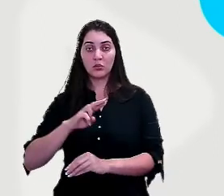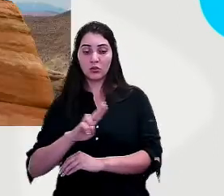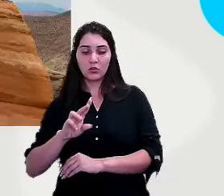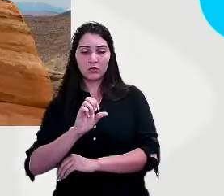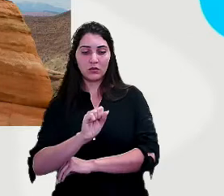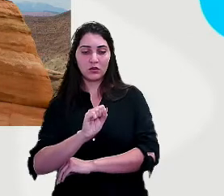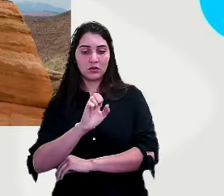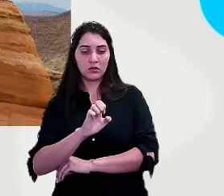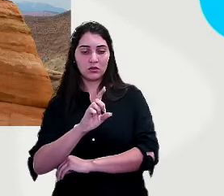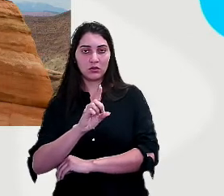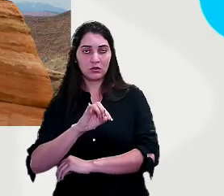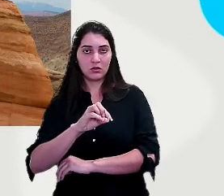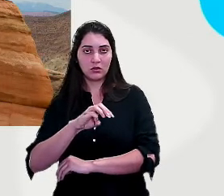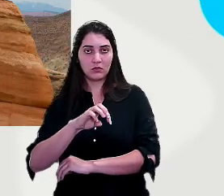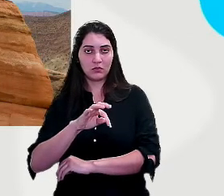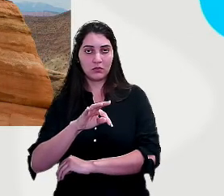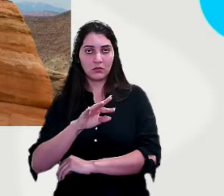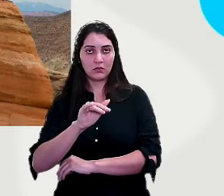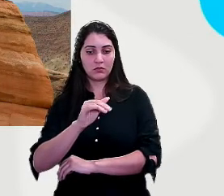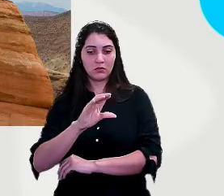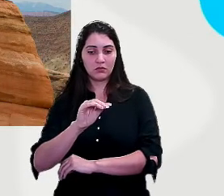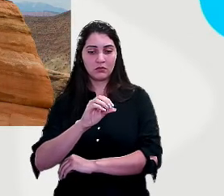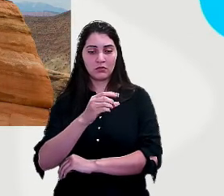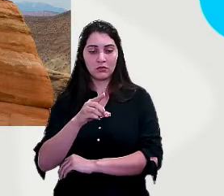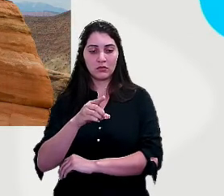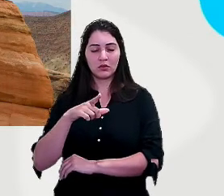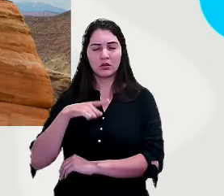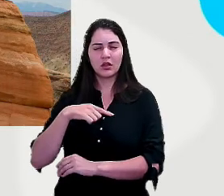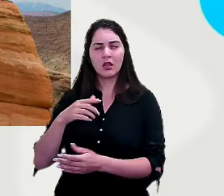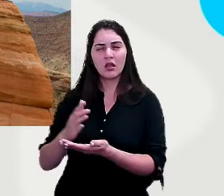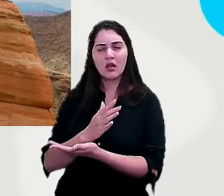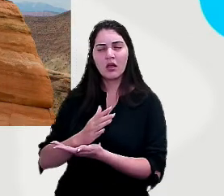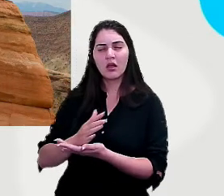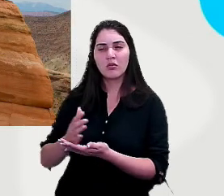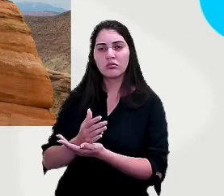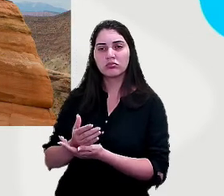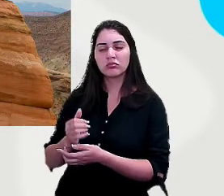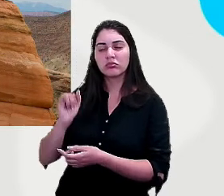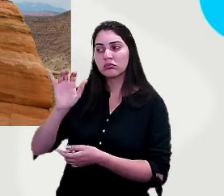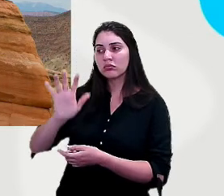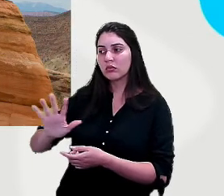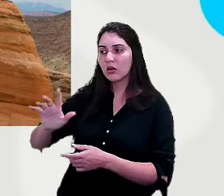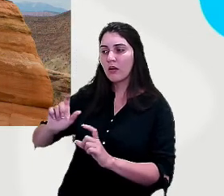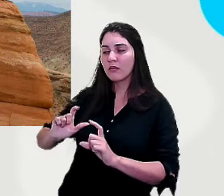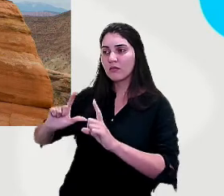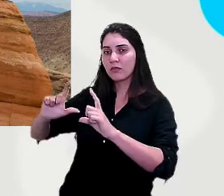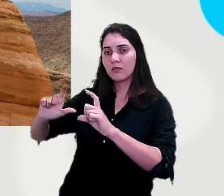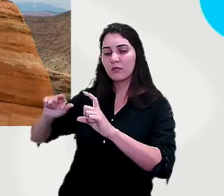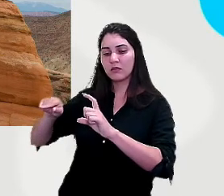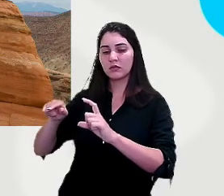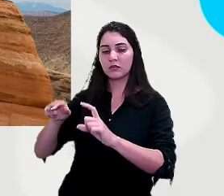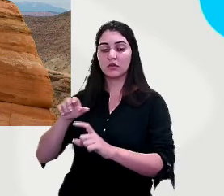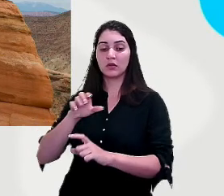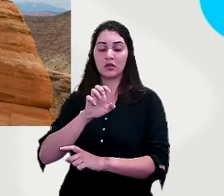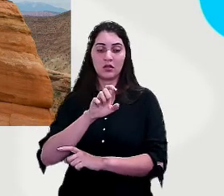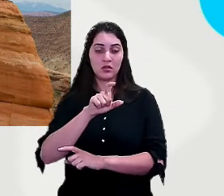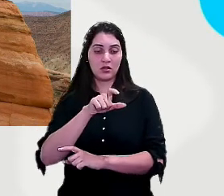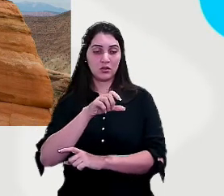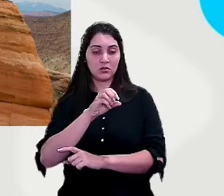sedimentação. Então nós temos aqui algumas atuações, né, de agentes exógenos, seja ele a água, né, que